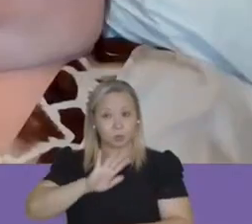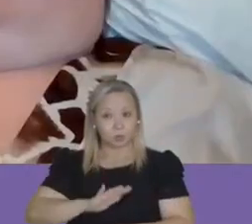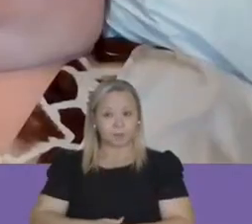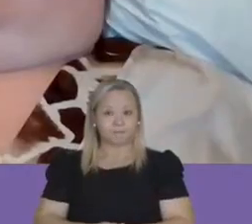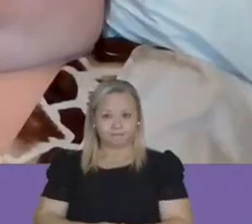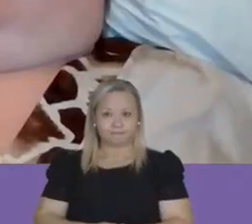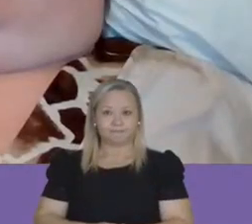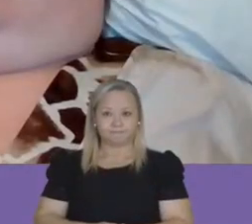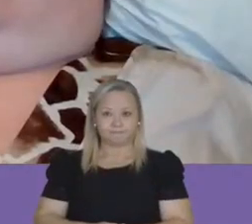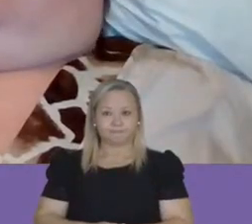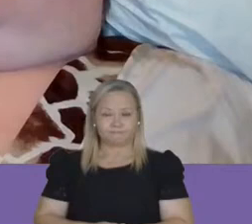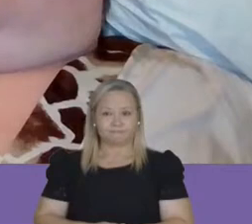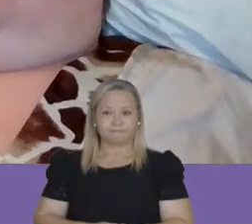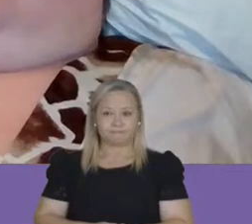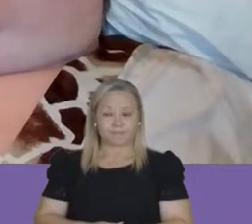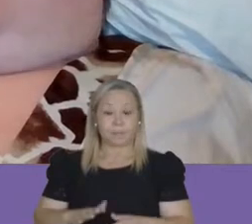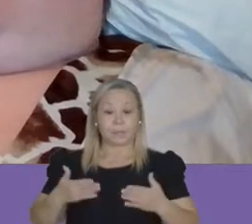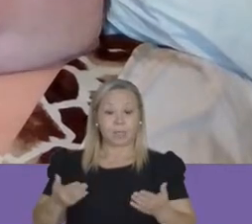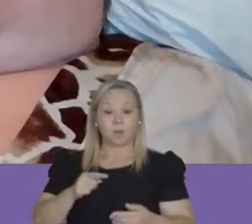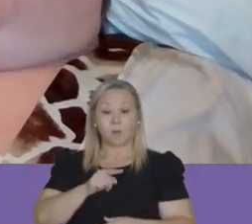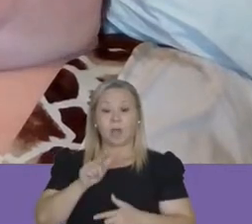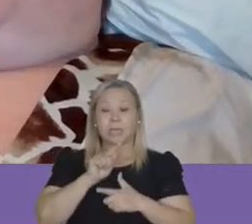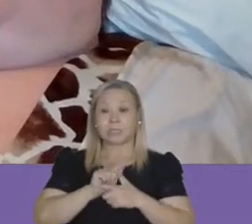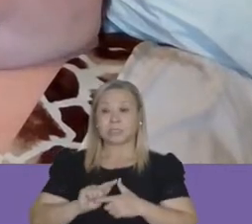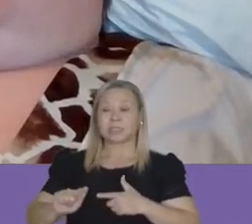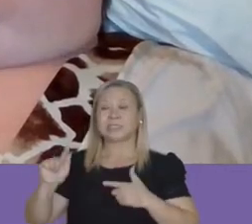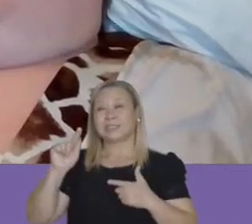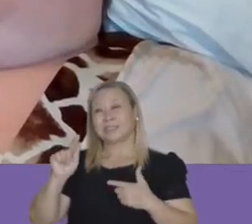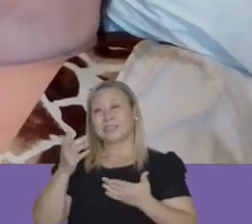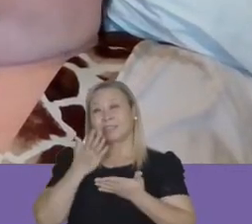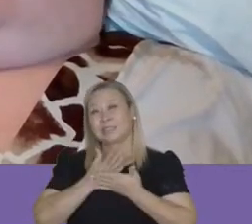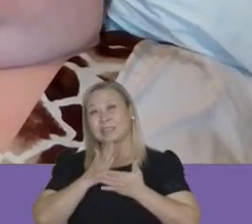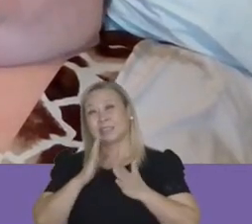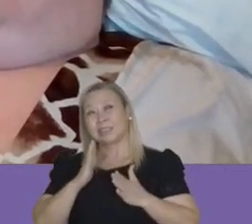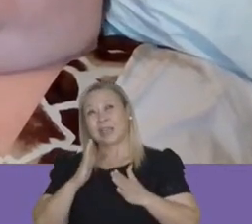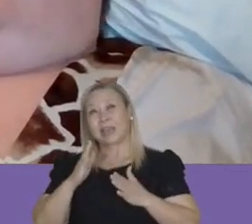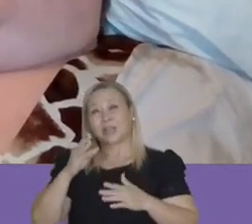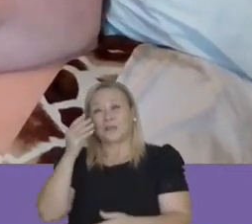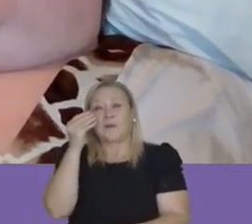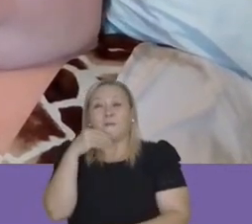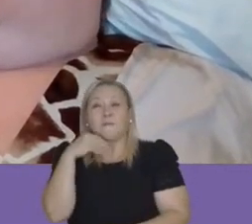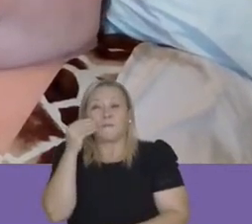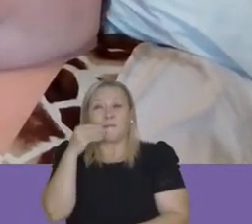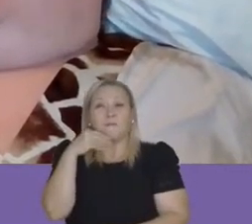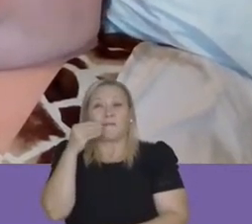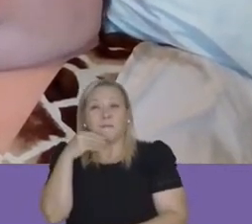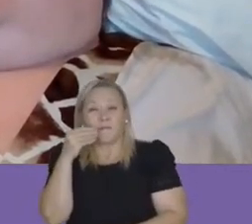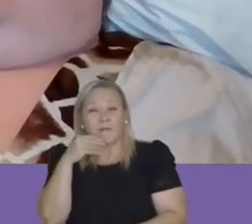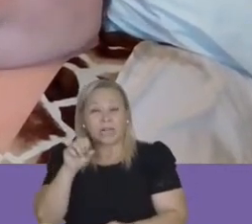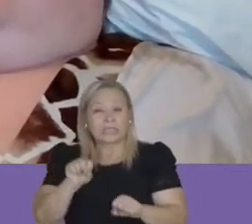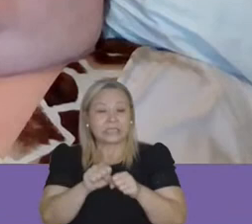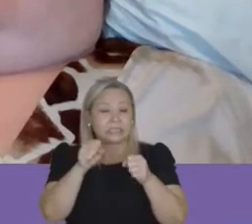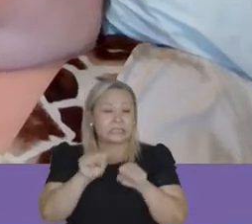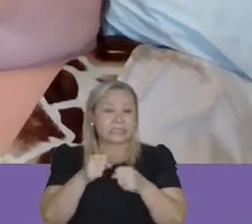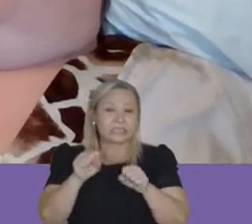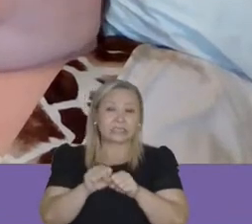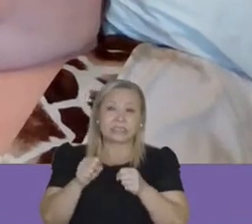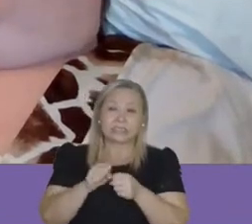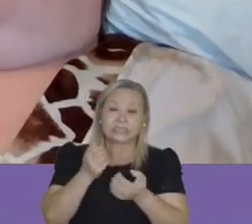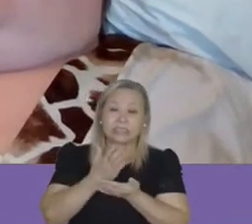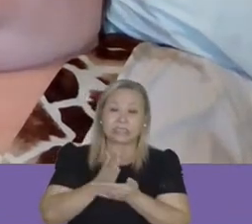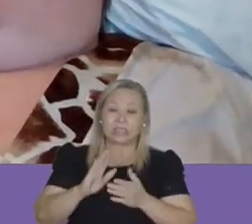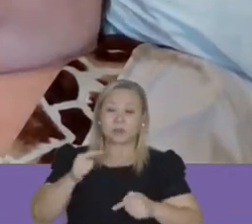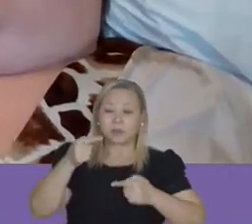Então, essa gestão acaba por desmontar todas as políticas